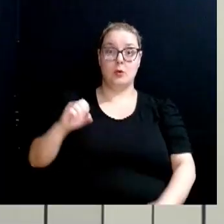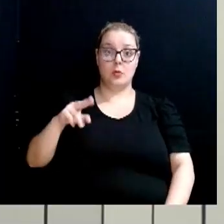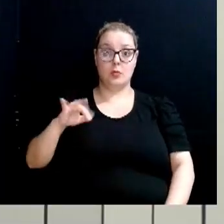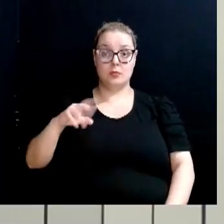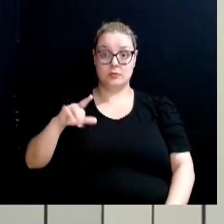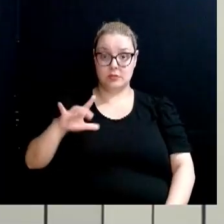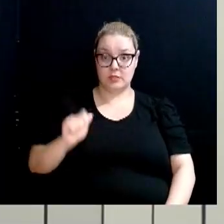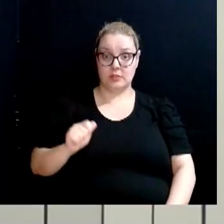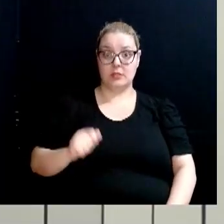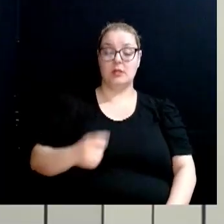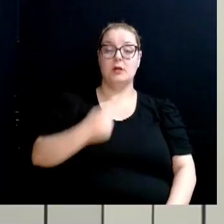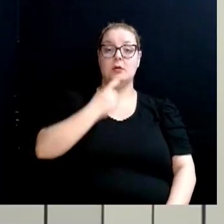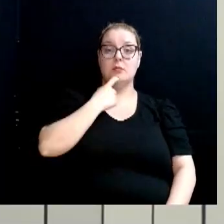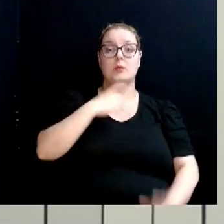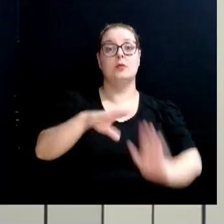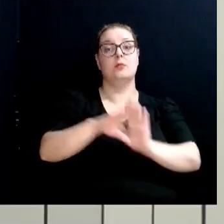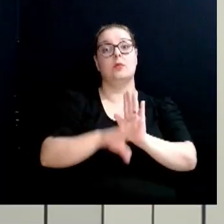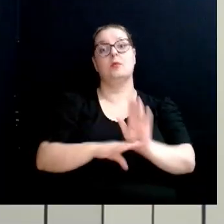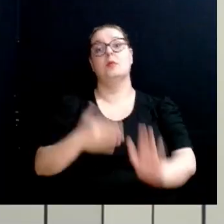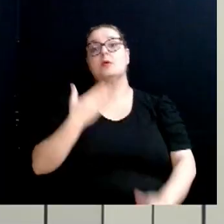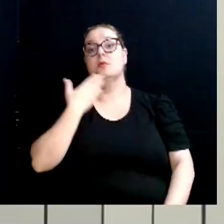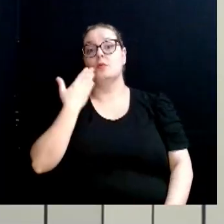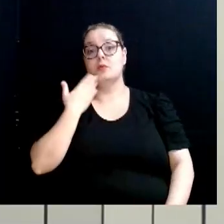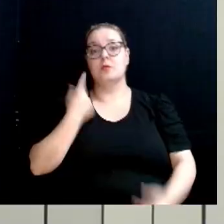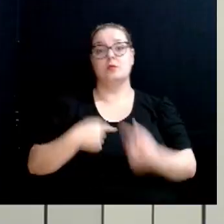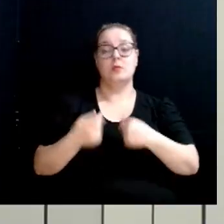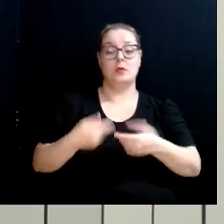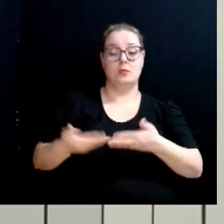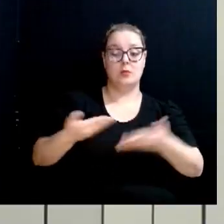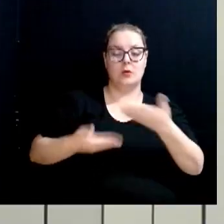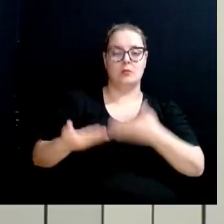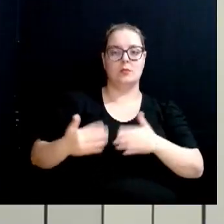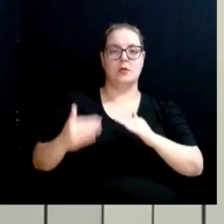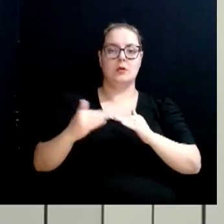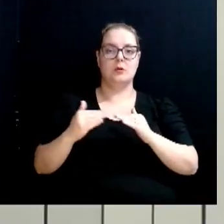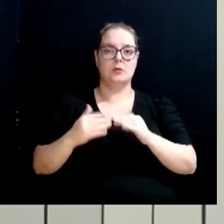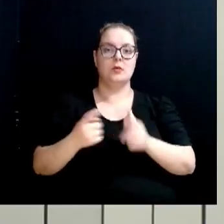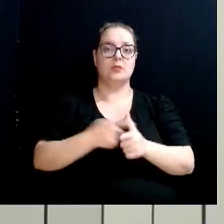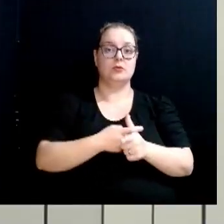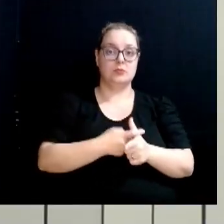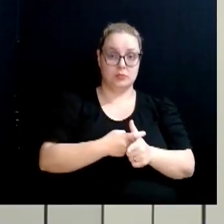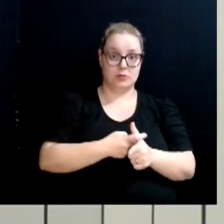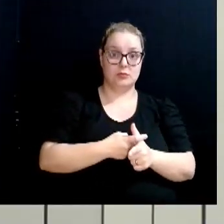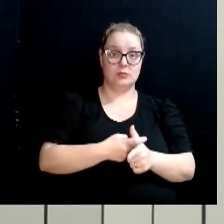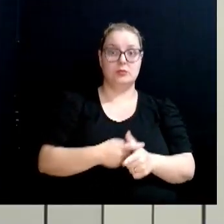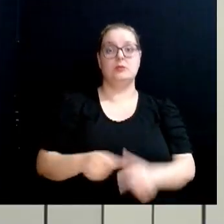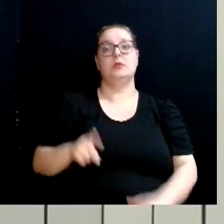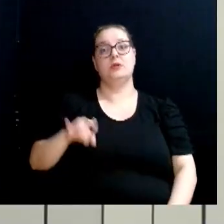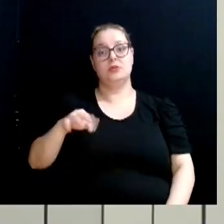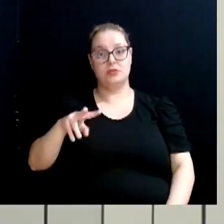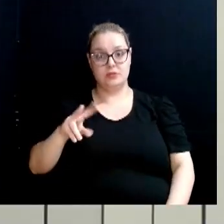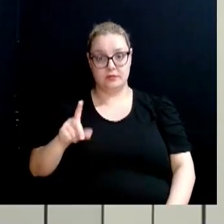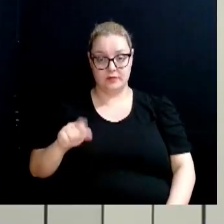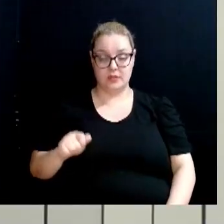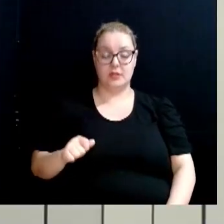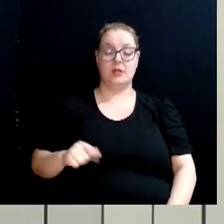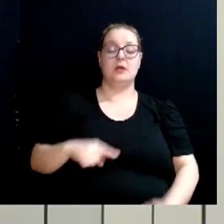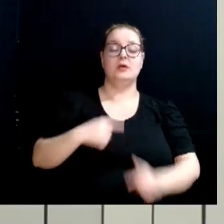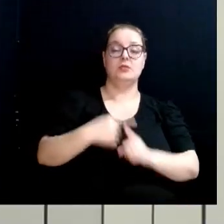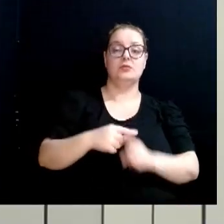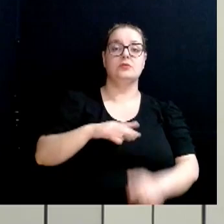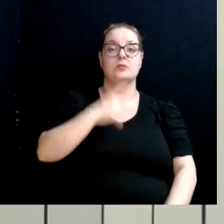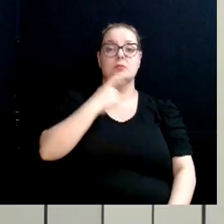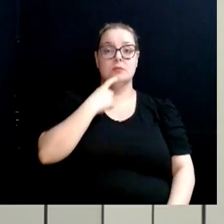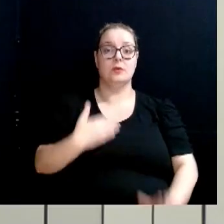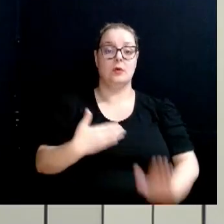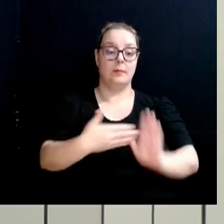programa que facilita a negociação de dívidas inscritas na dívida ativa do município. A medida prevê descontos de